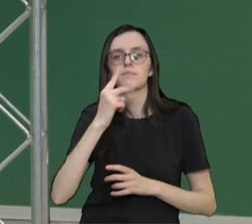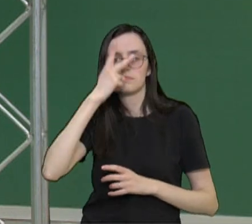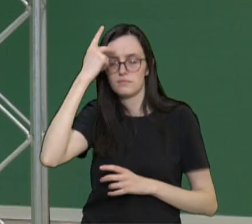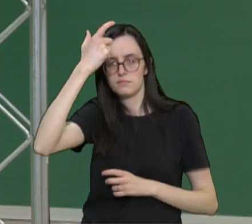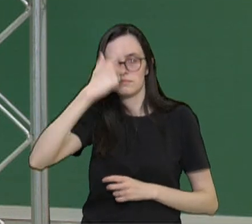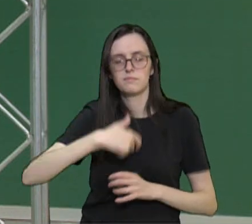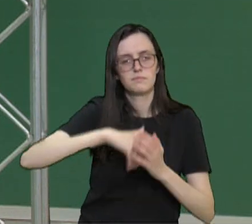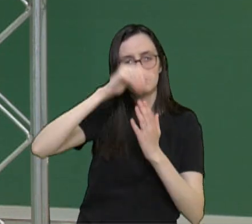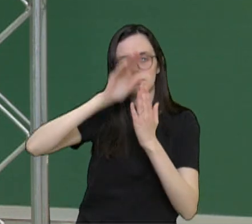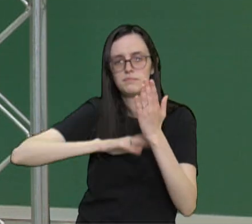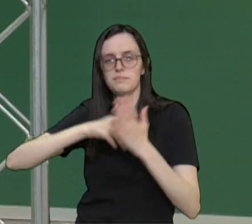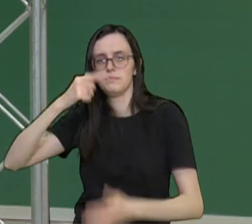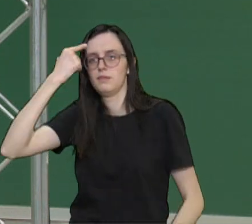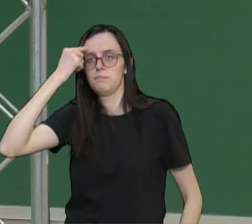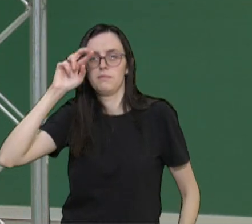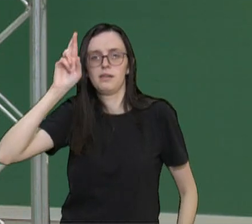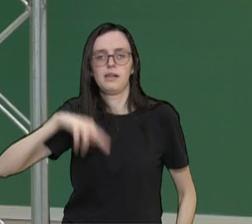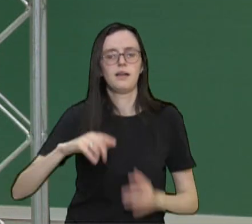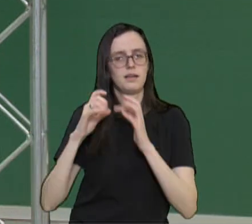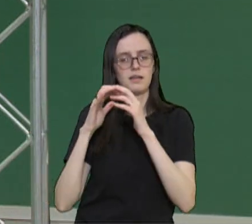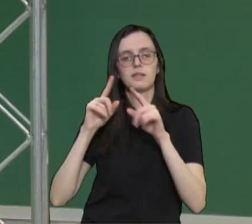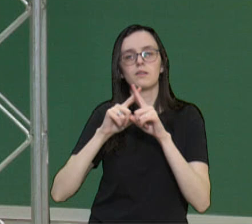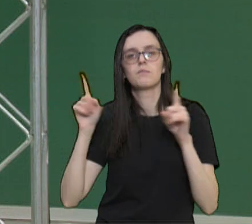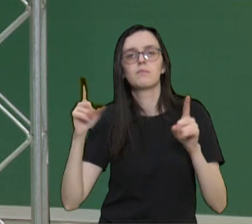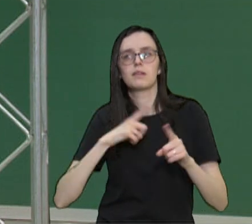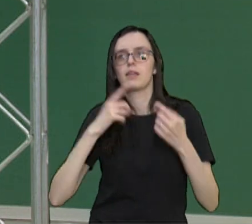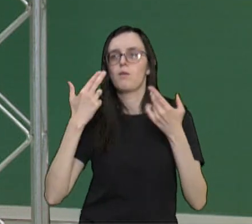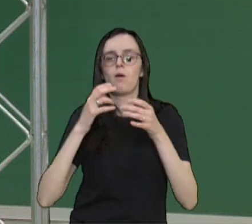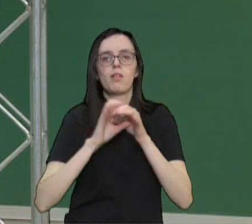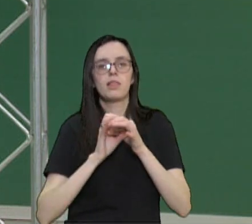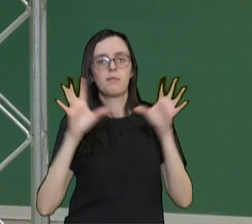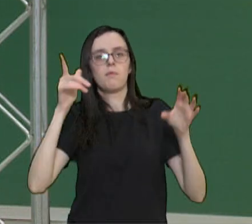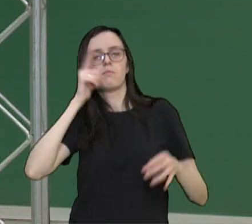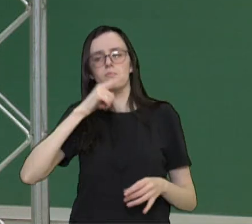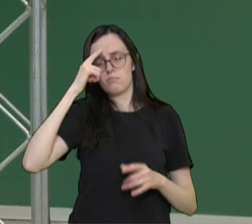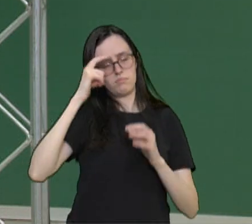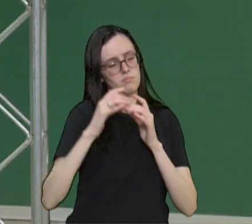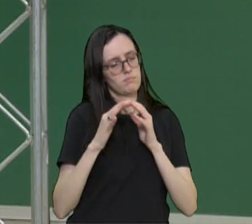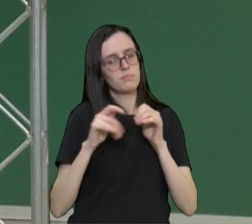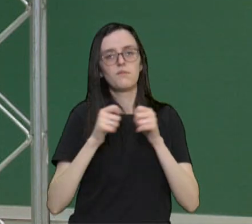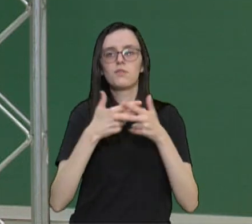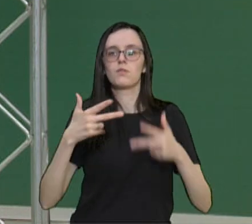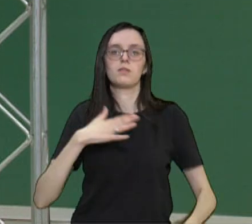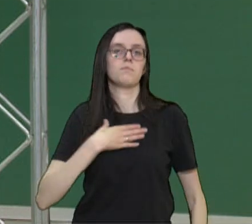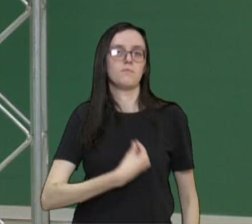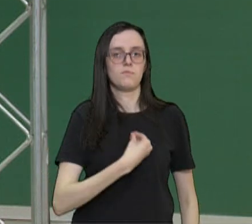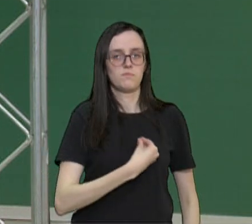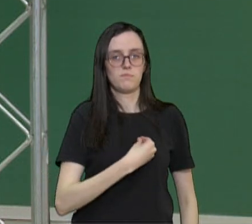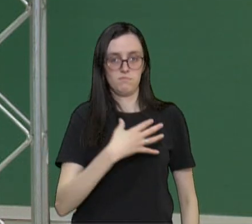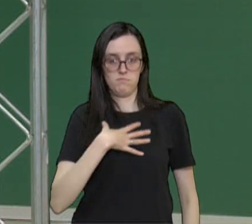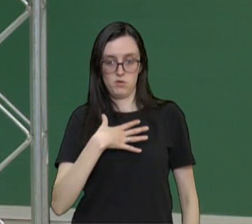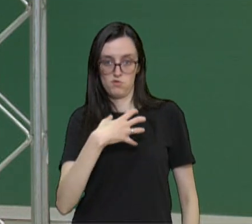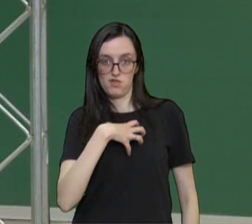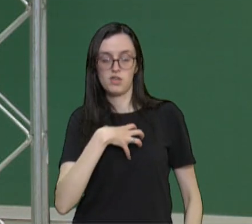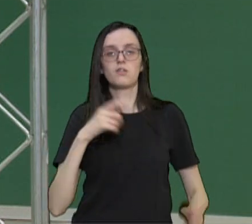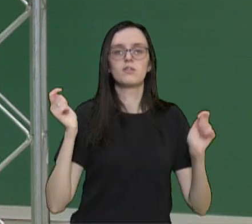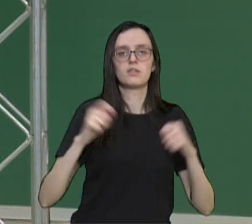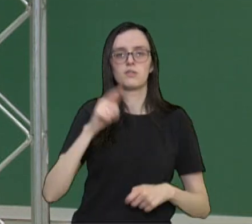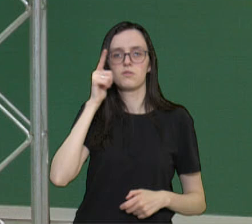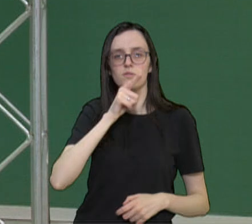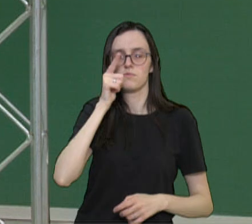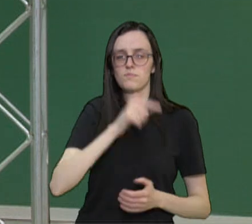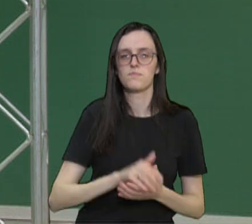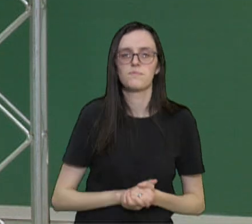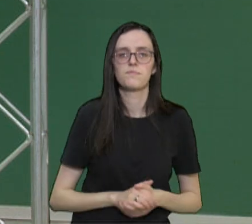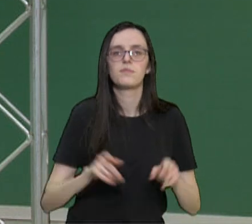na razão, mas eles tinham a liberdade para poder pensar, para poder fazer as coisas do seu tipo. E a gente tem a